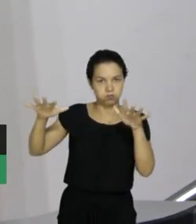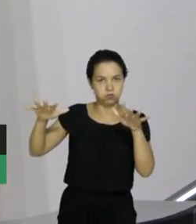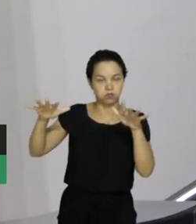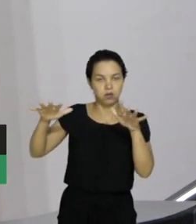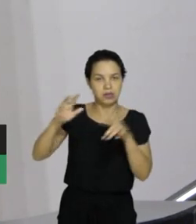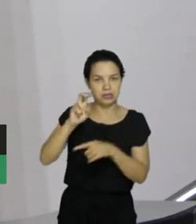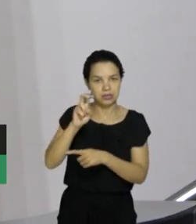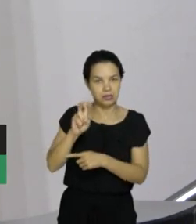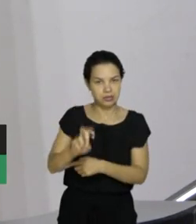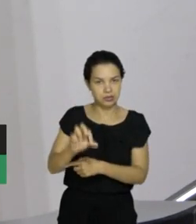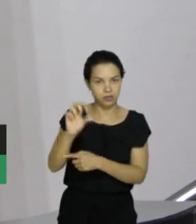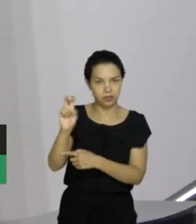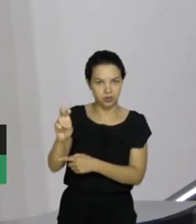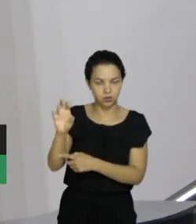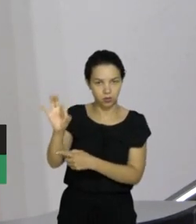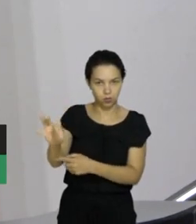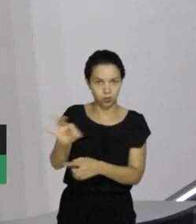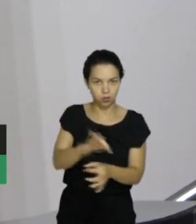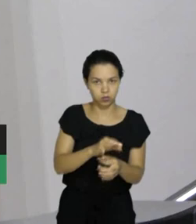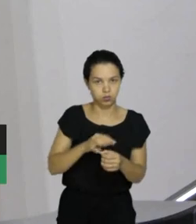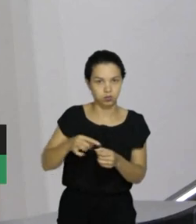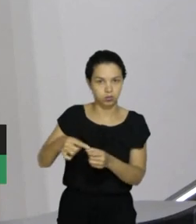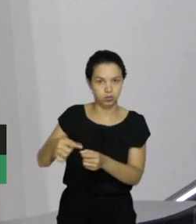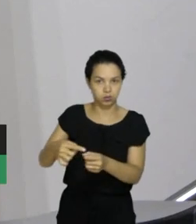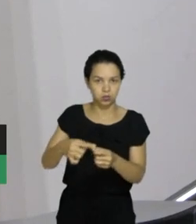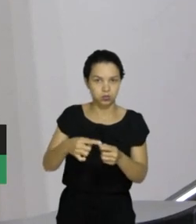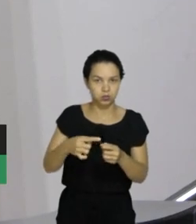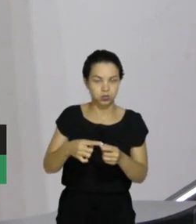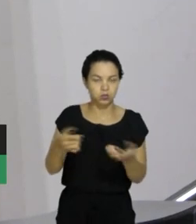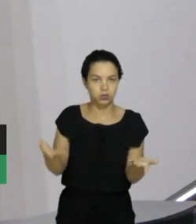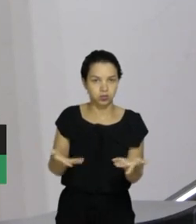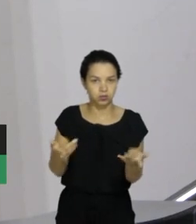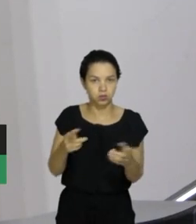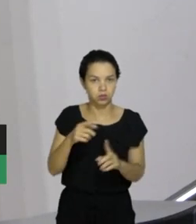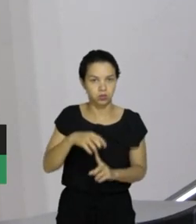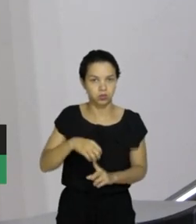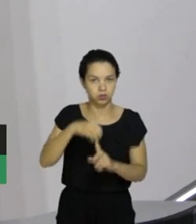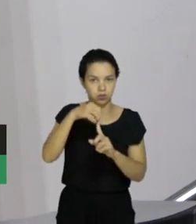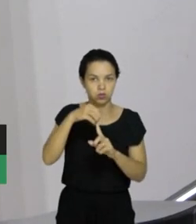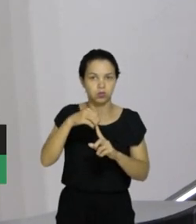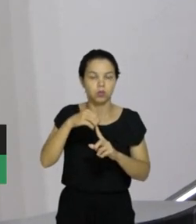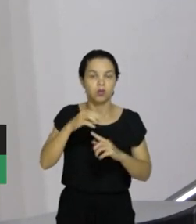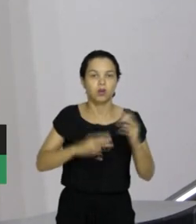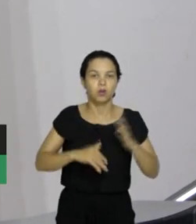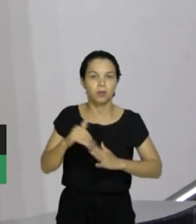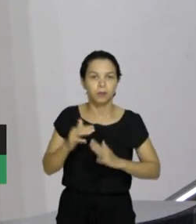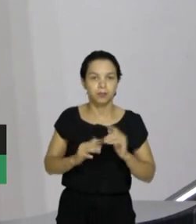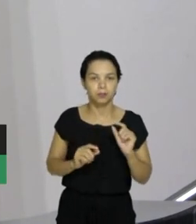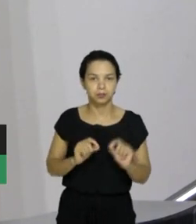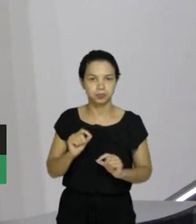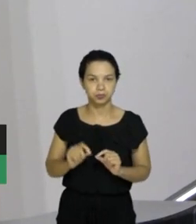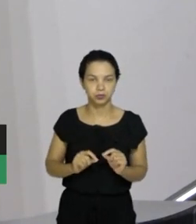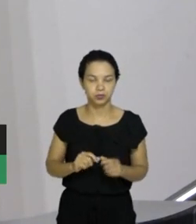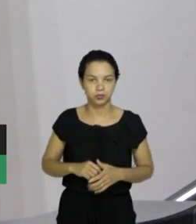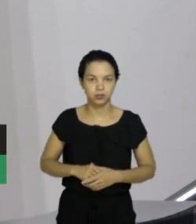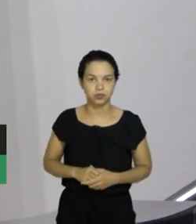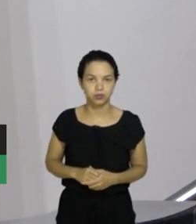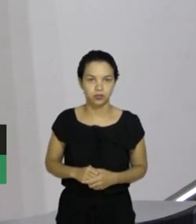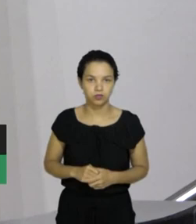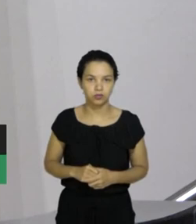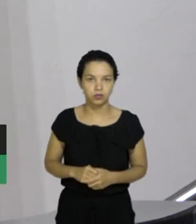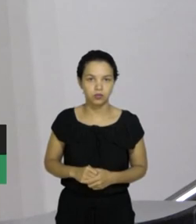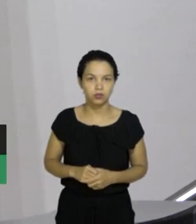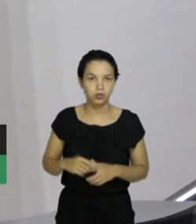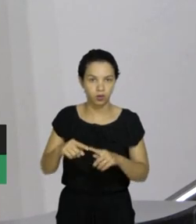segundo ano uma das ações de destaque foi justamente nesse sentido Observatório construiu